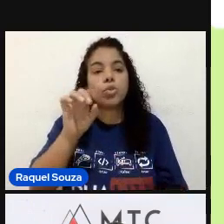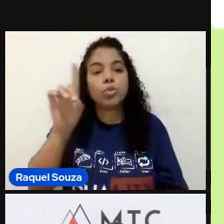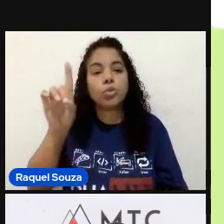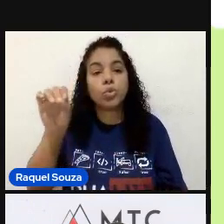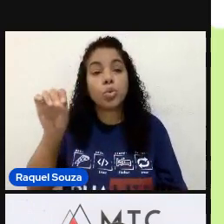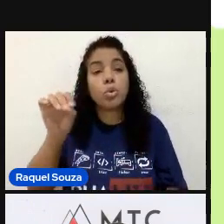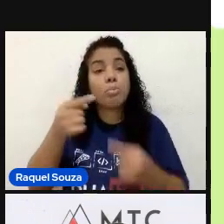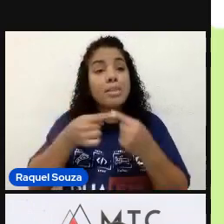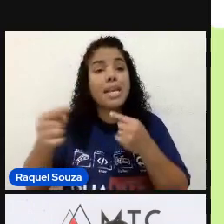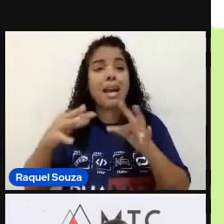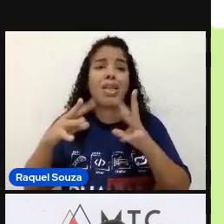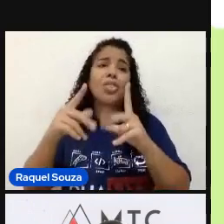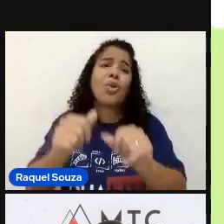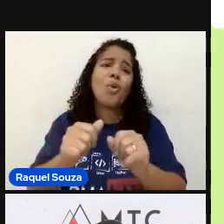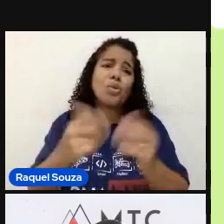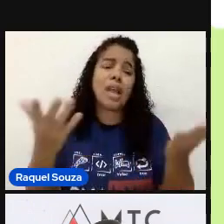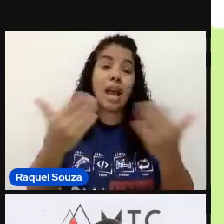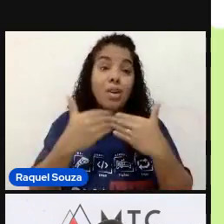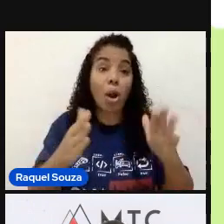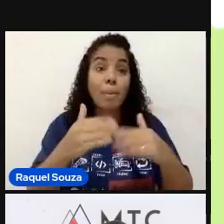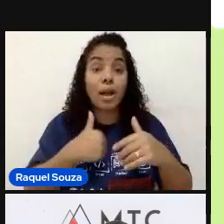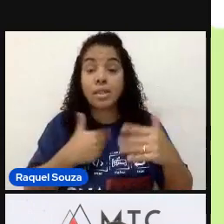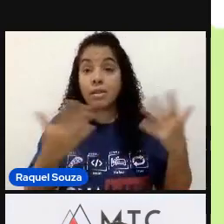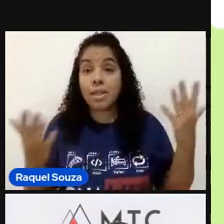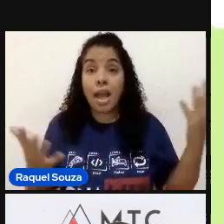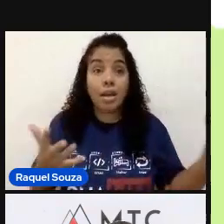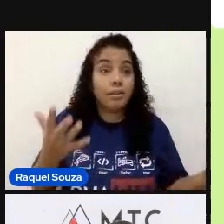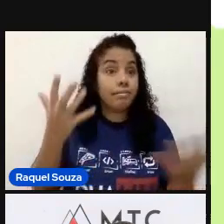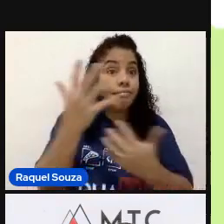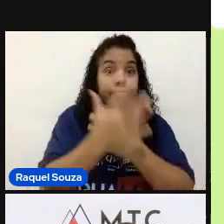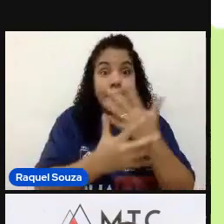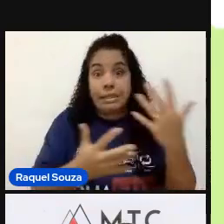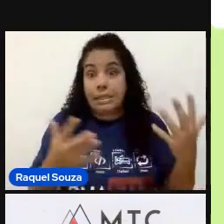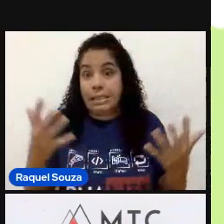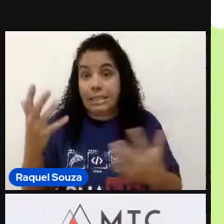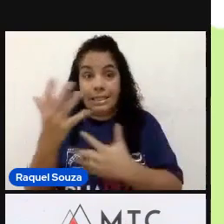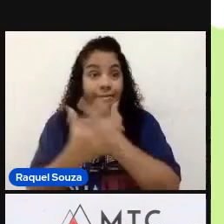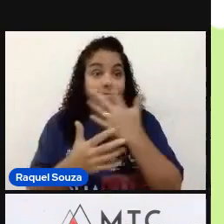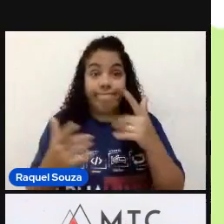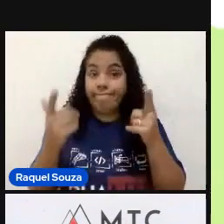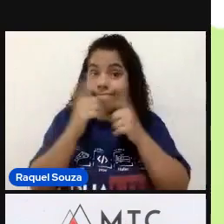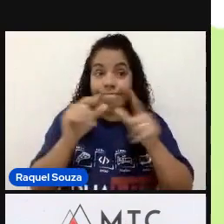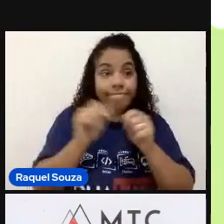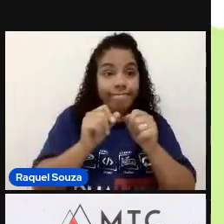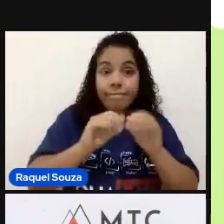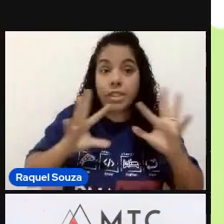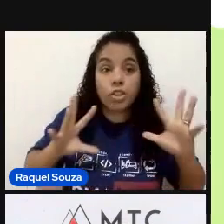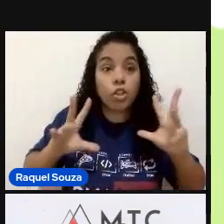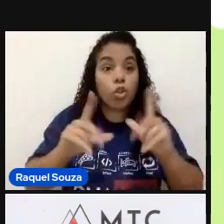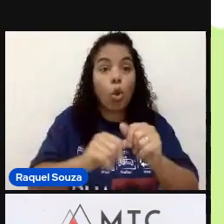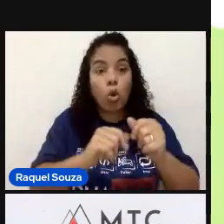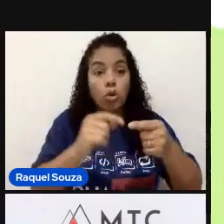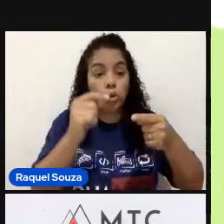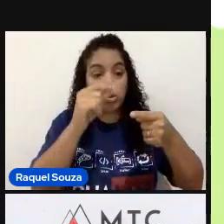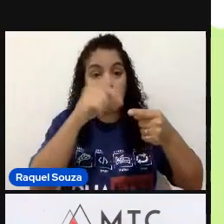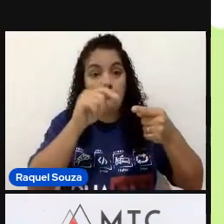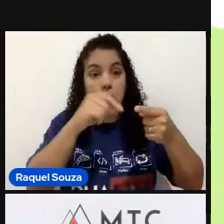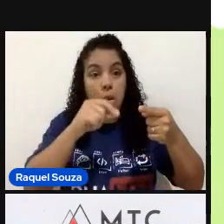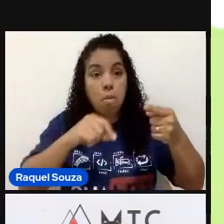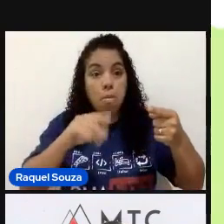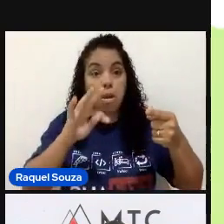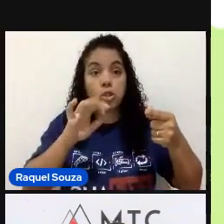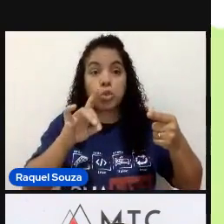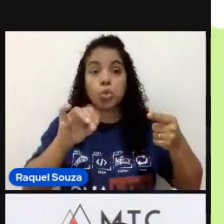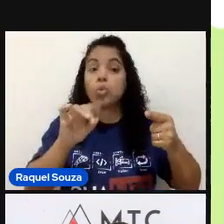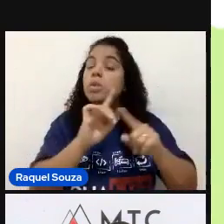ficar perturbado porque não conseguiu fazer todos os to-dos. Então, tente colocar só o que você vai